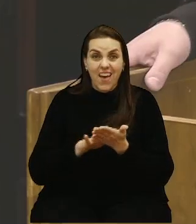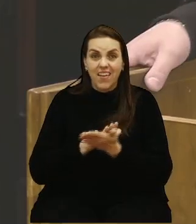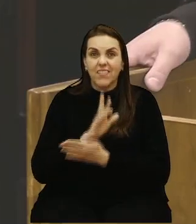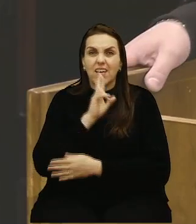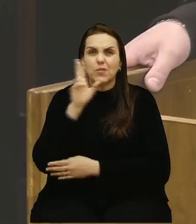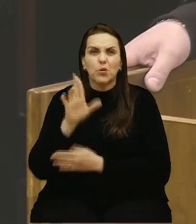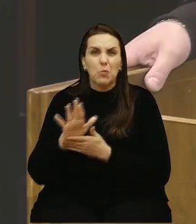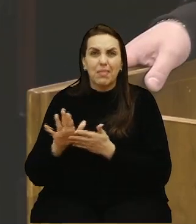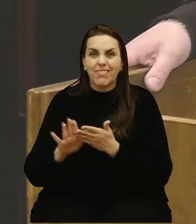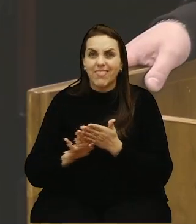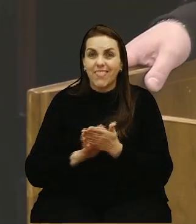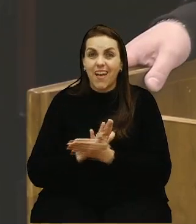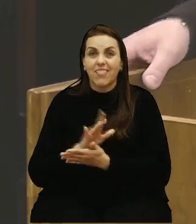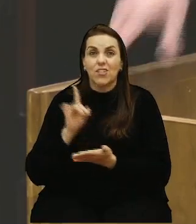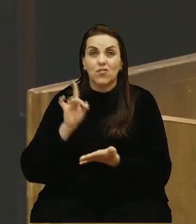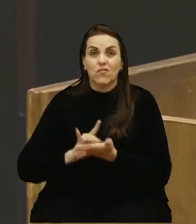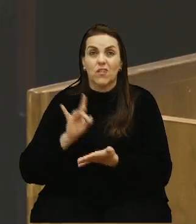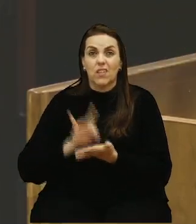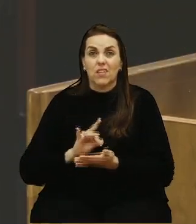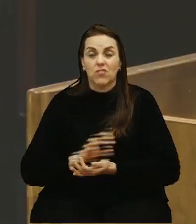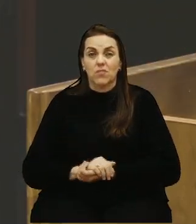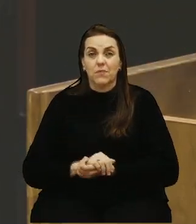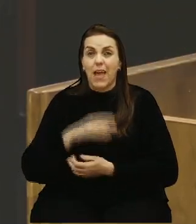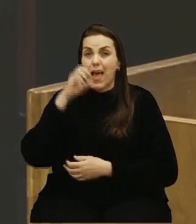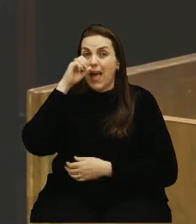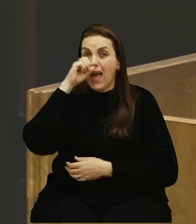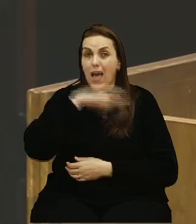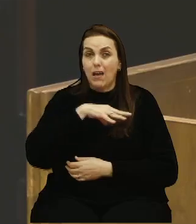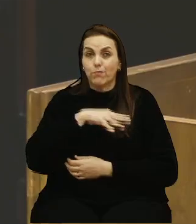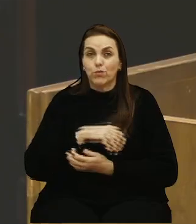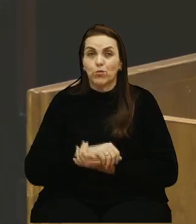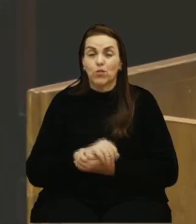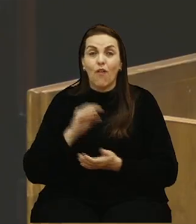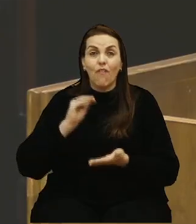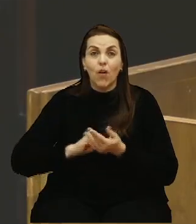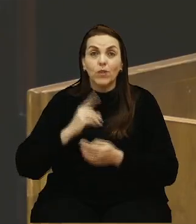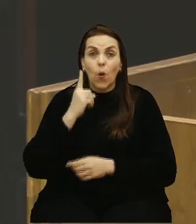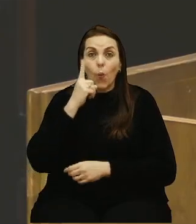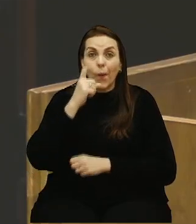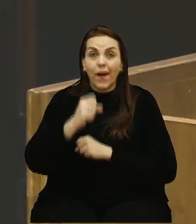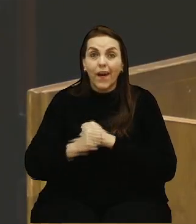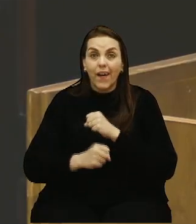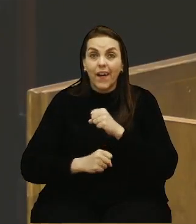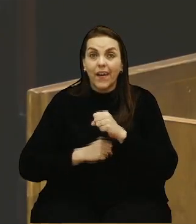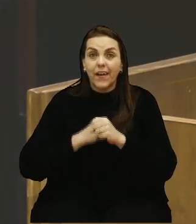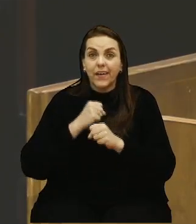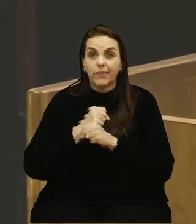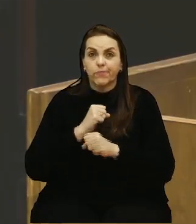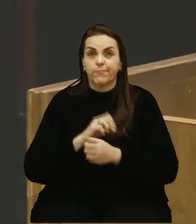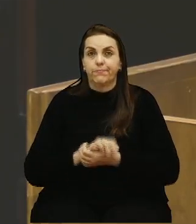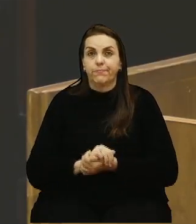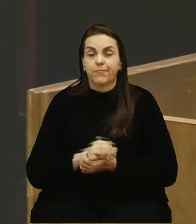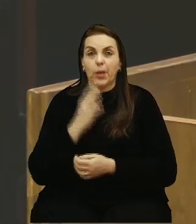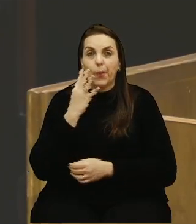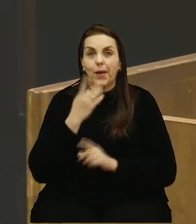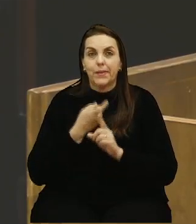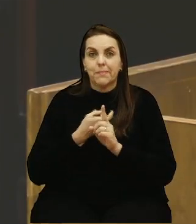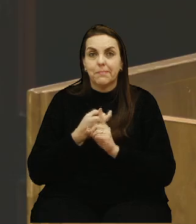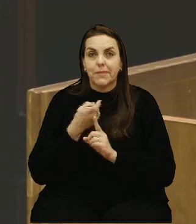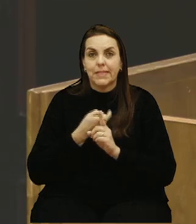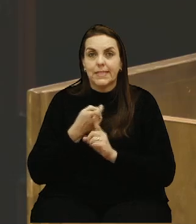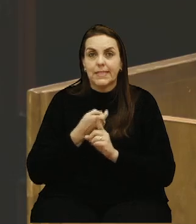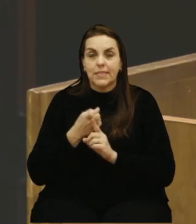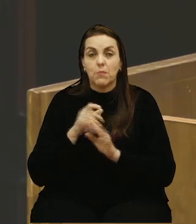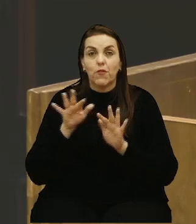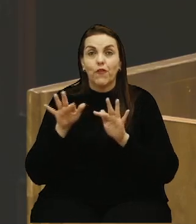mesmo. É um absurdo. Falta um ano e 4 meses